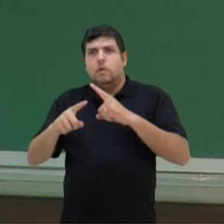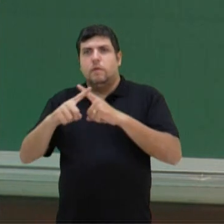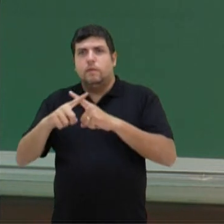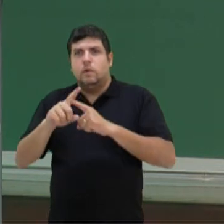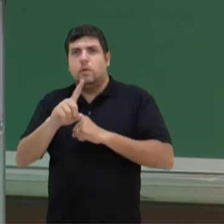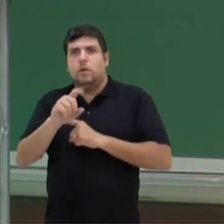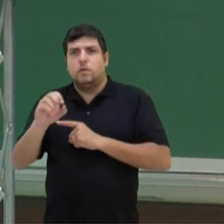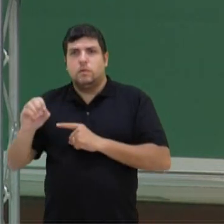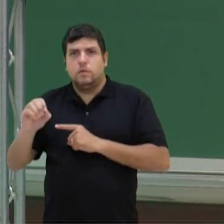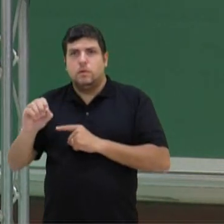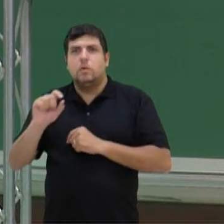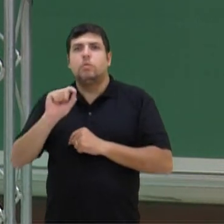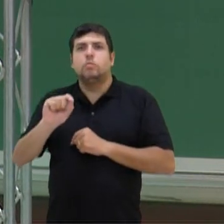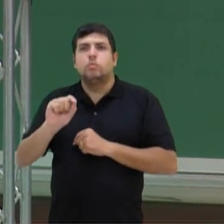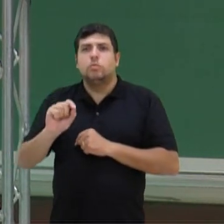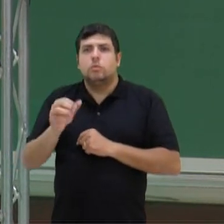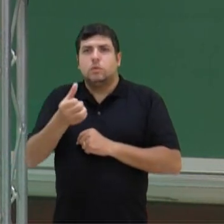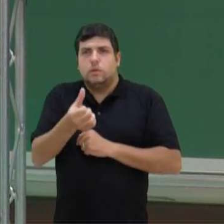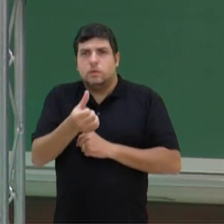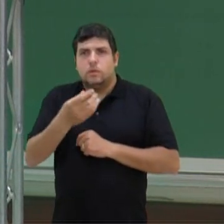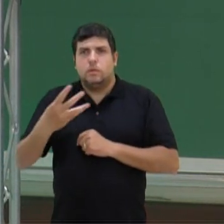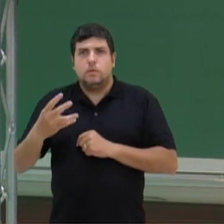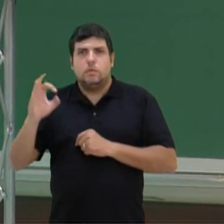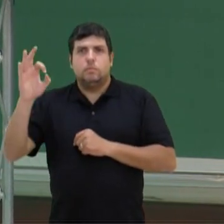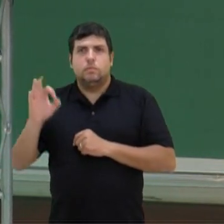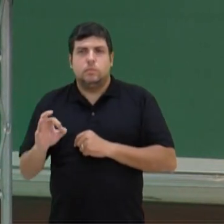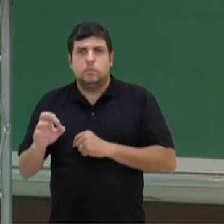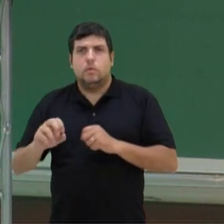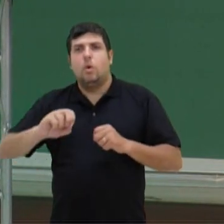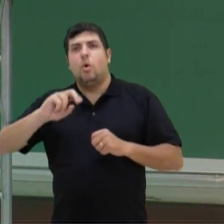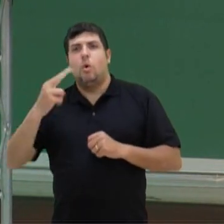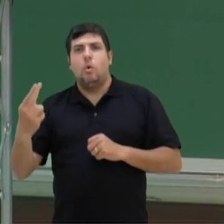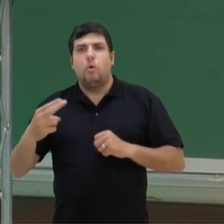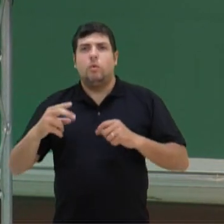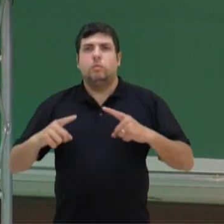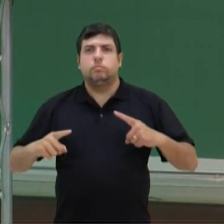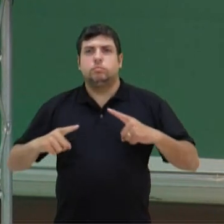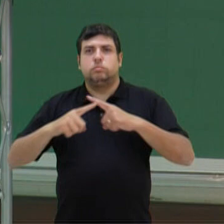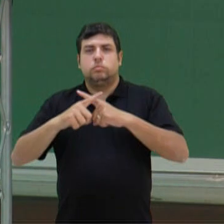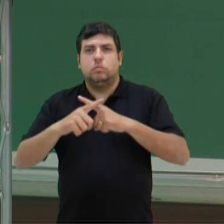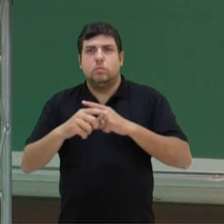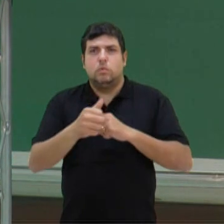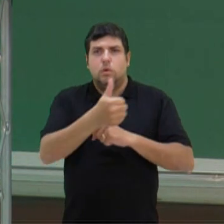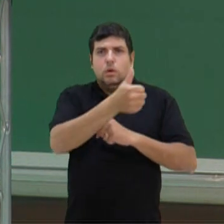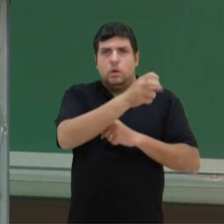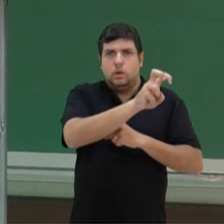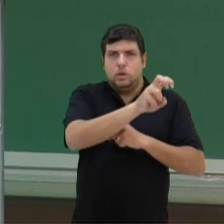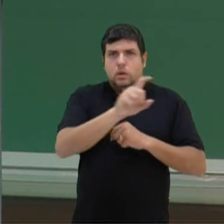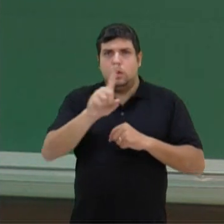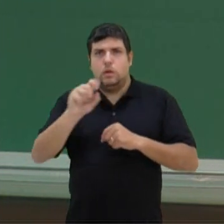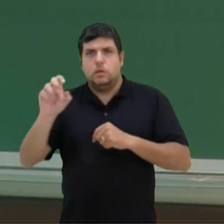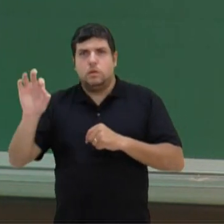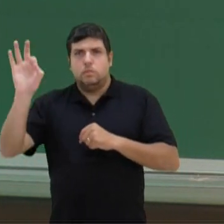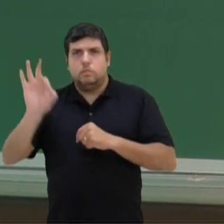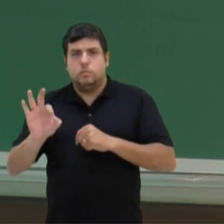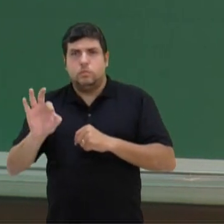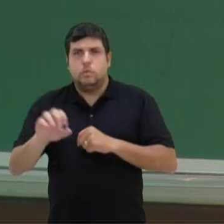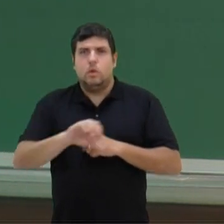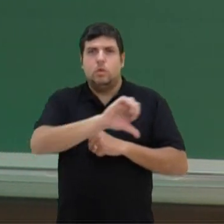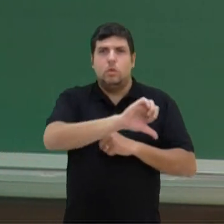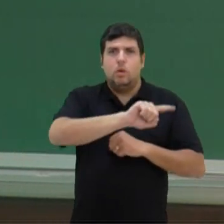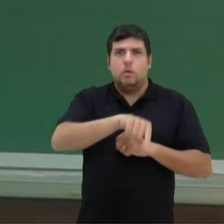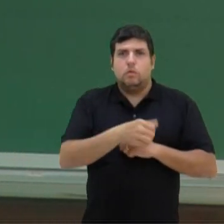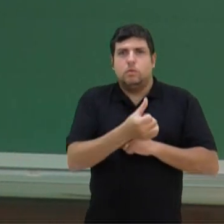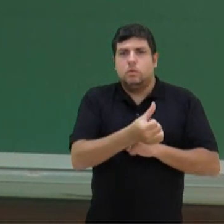Ou usando a ideia da regra de 3, né? 15 gramas é 100%, 9,6 vão ser quantos por cento,